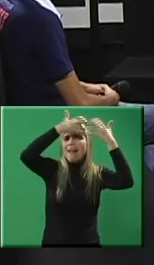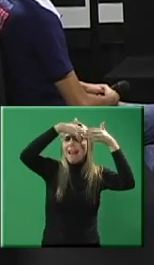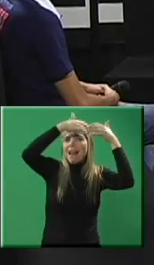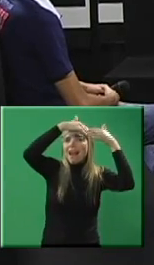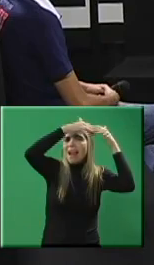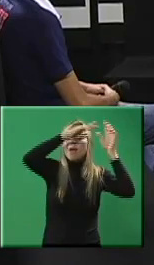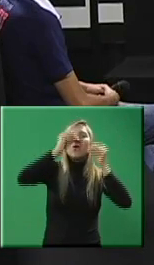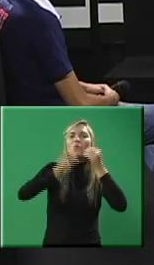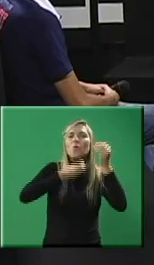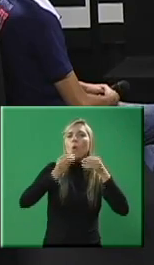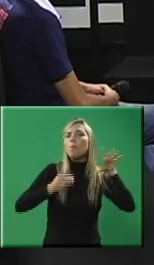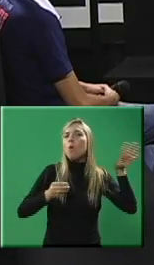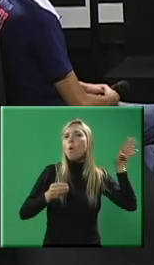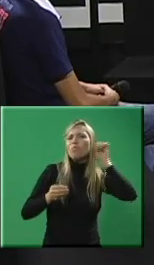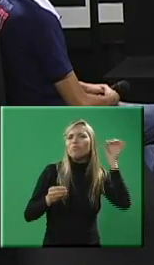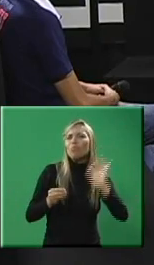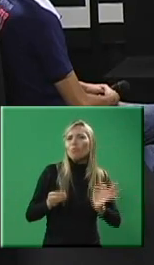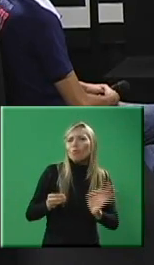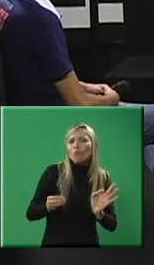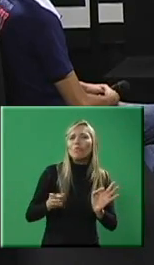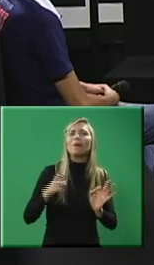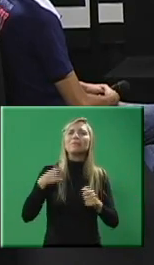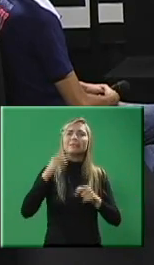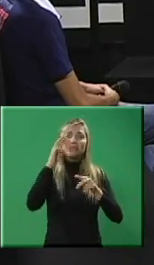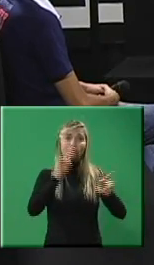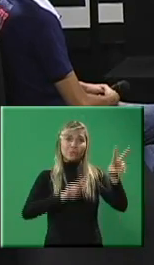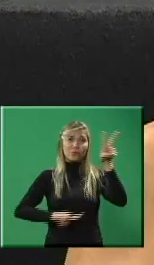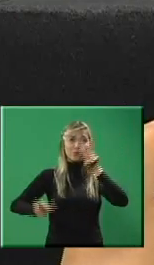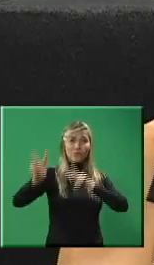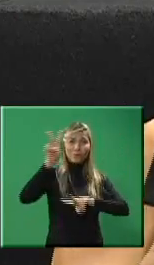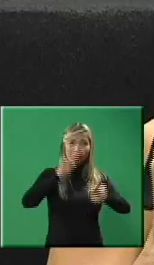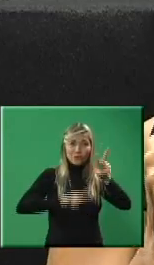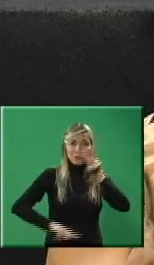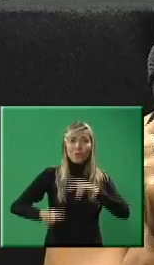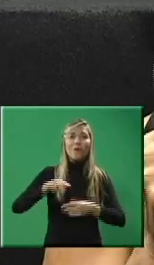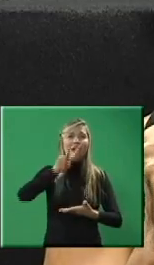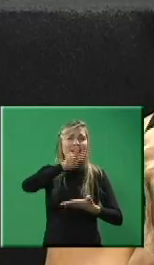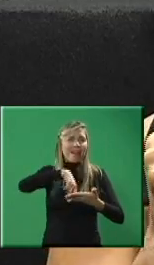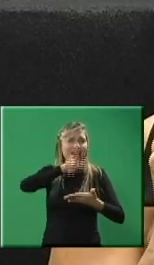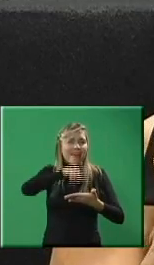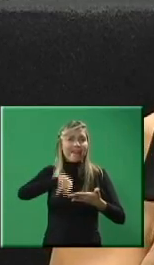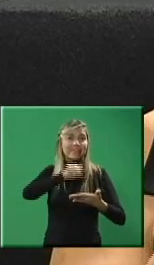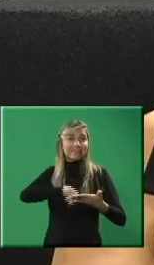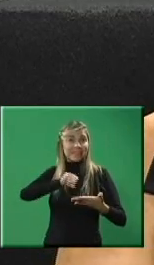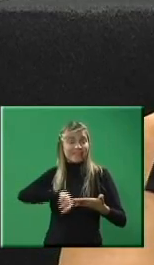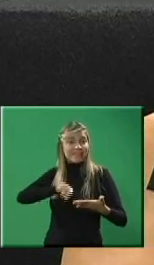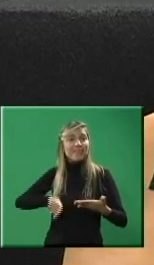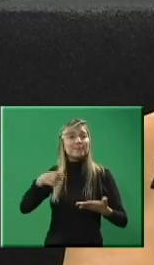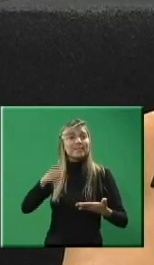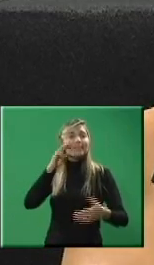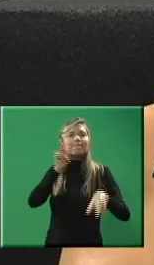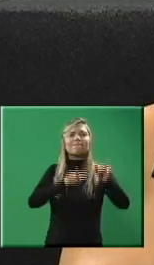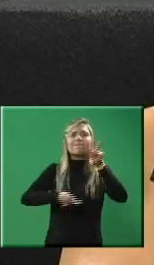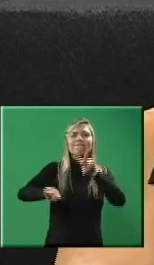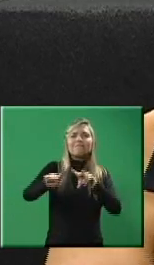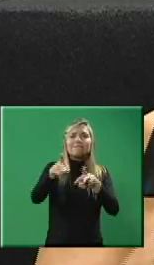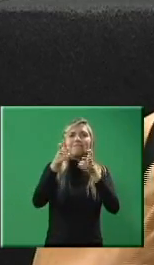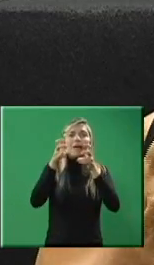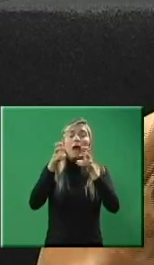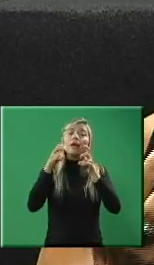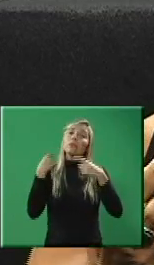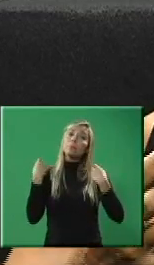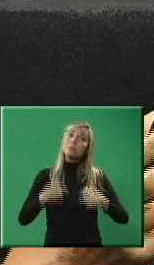cerebral do ponto de vista fonológico para aprender a ler e escrever e, portanto, para aprender a sua língua. Então, existe